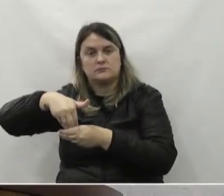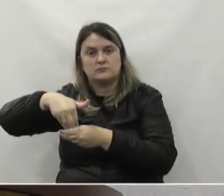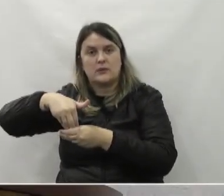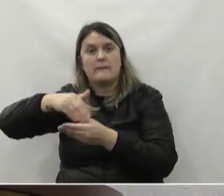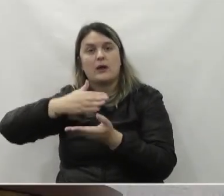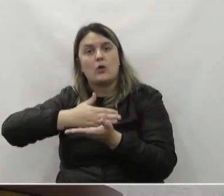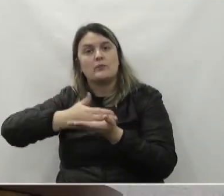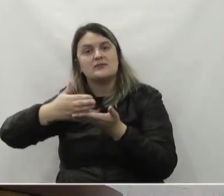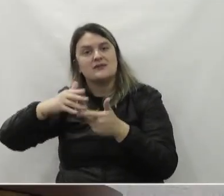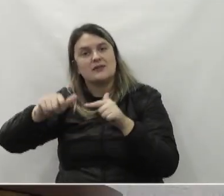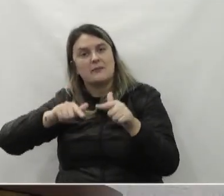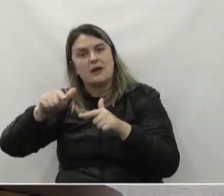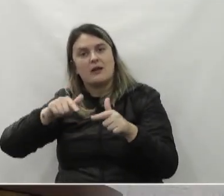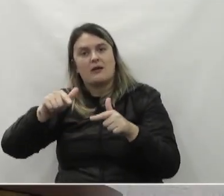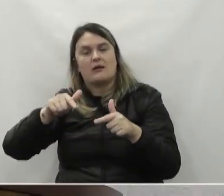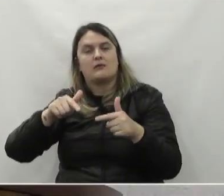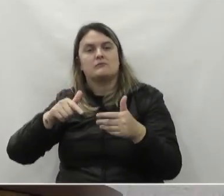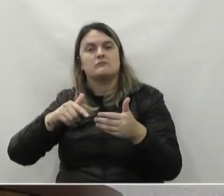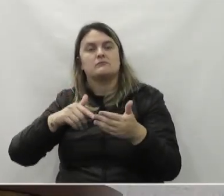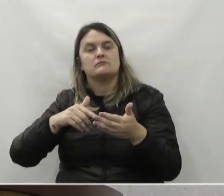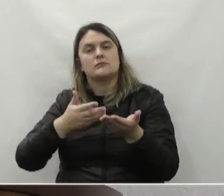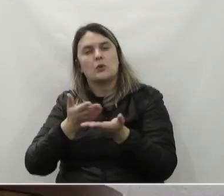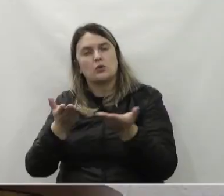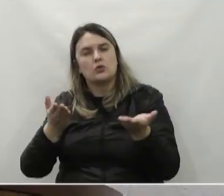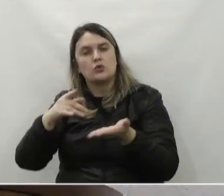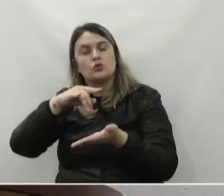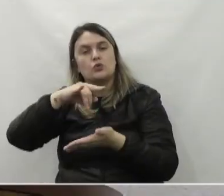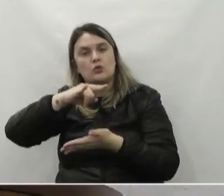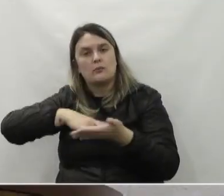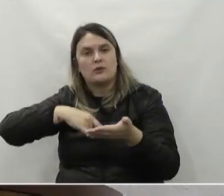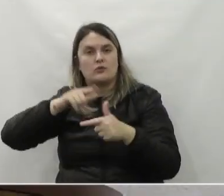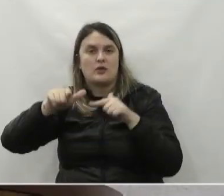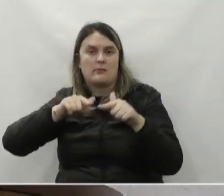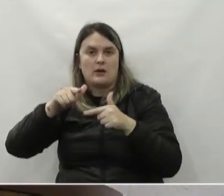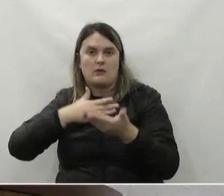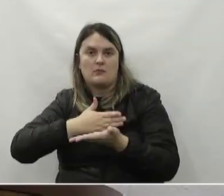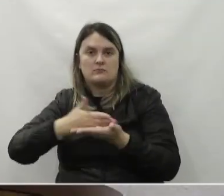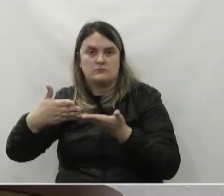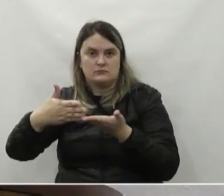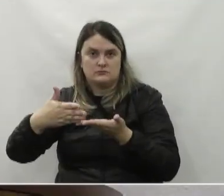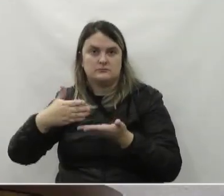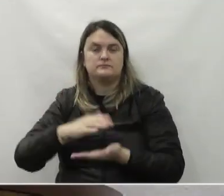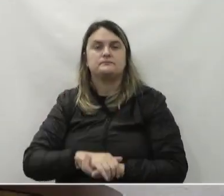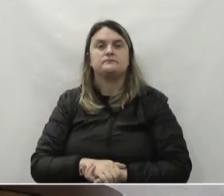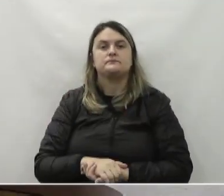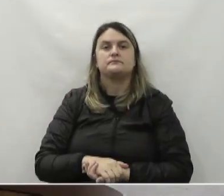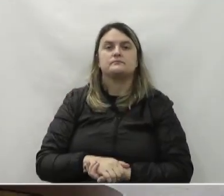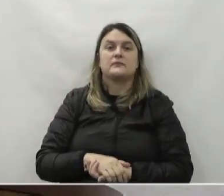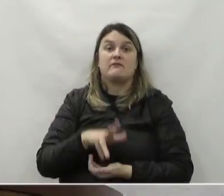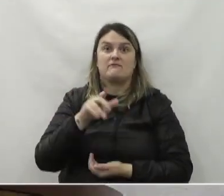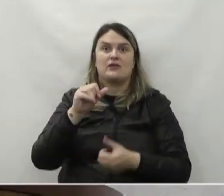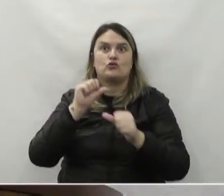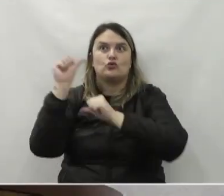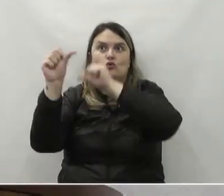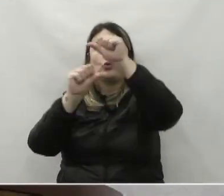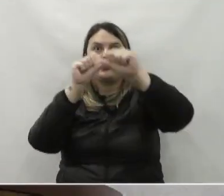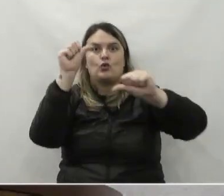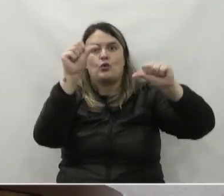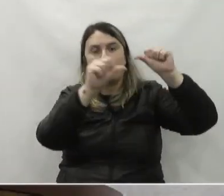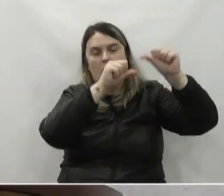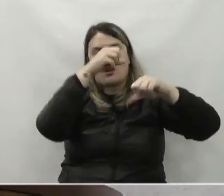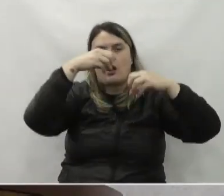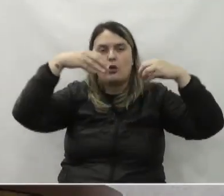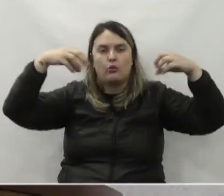ordem de serviço aí para a empresa IPFoco poder estar prestando todo esse serviço da troca